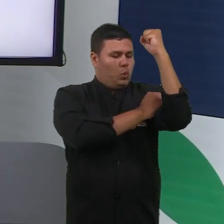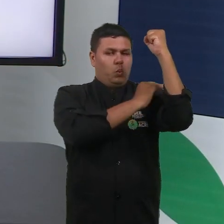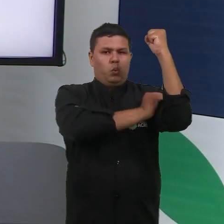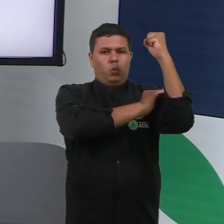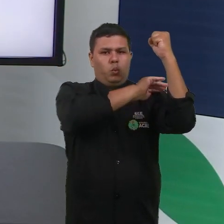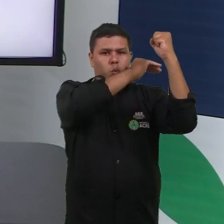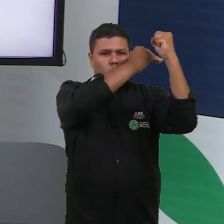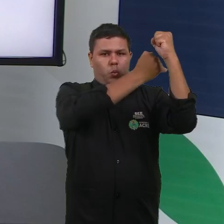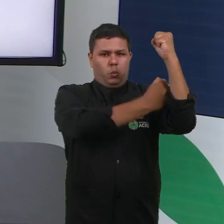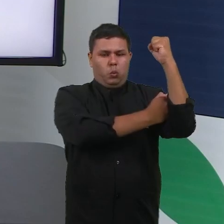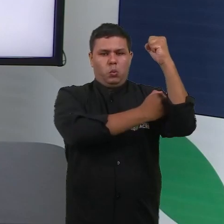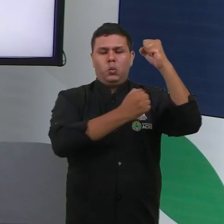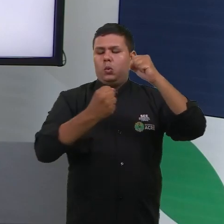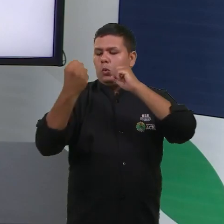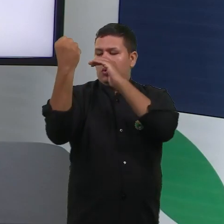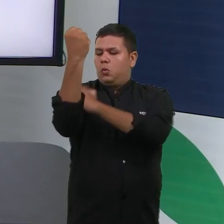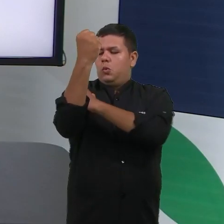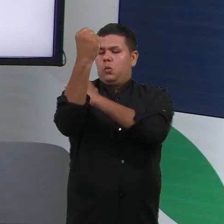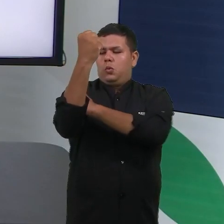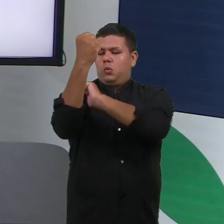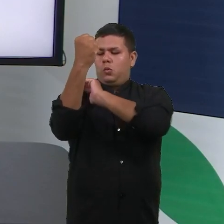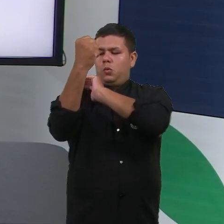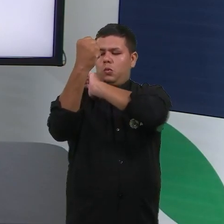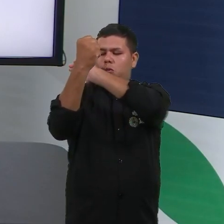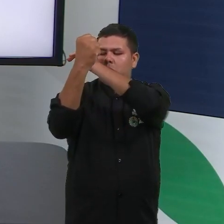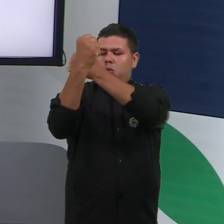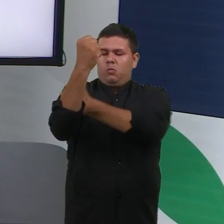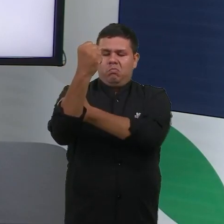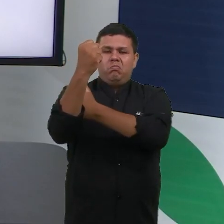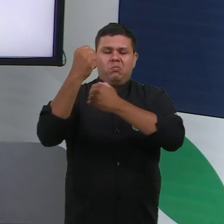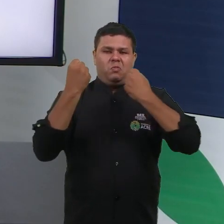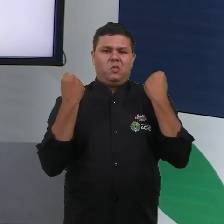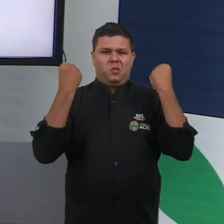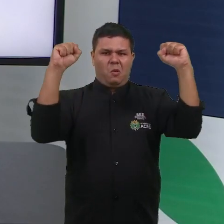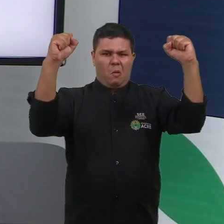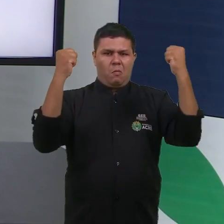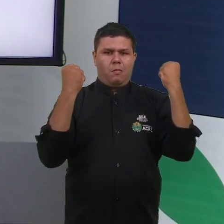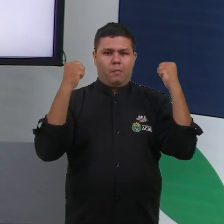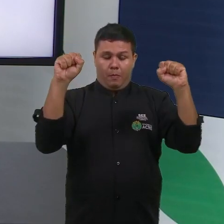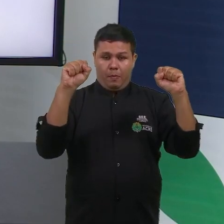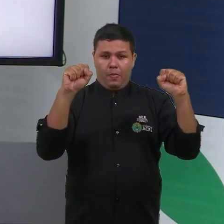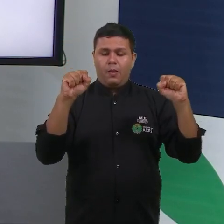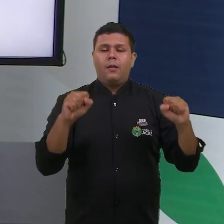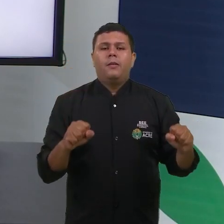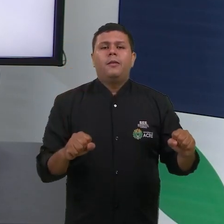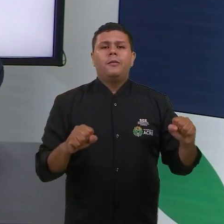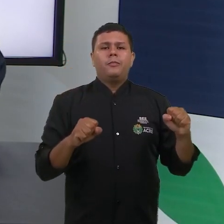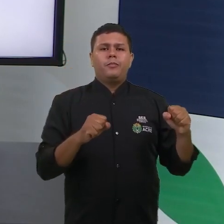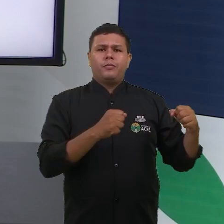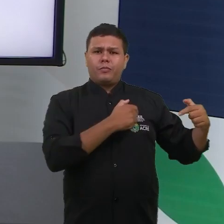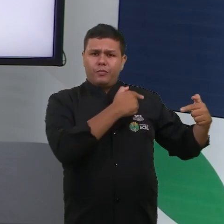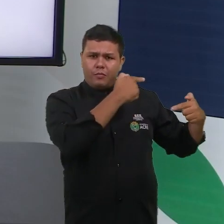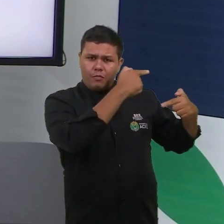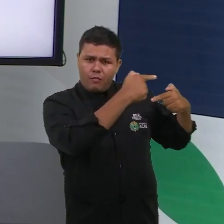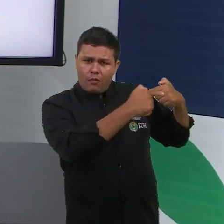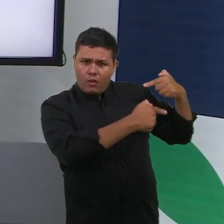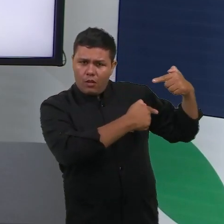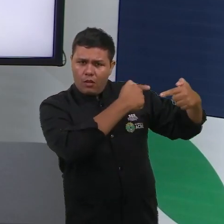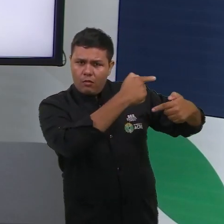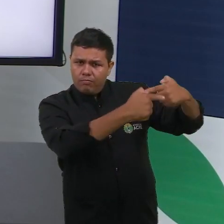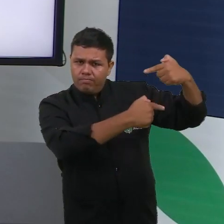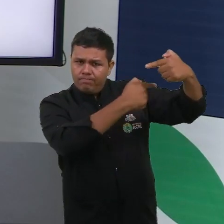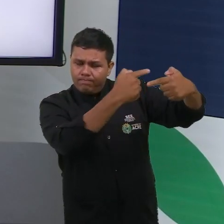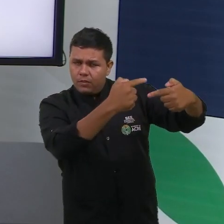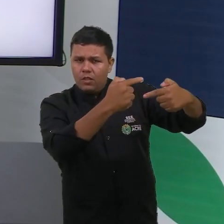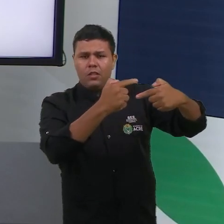tanto exercício que ela faz. Acontece que ela não vai passar essa característica de ser musculoso para o seu